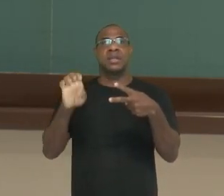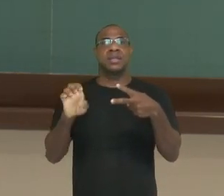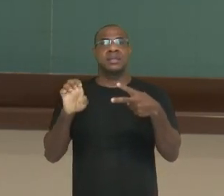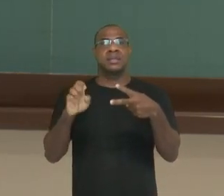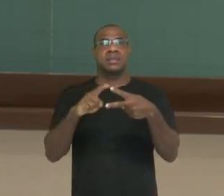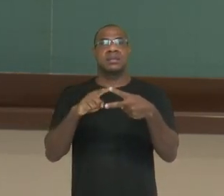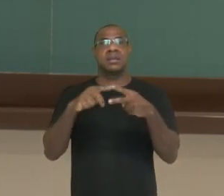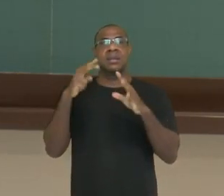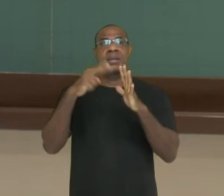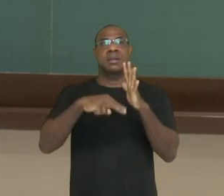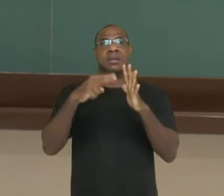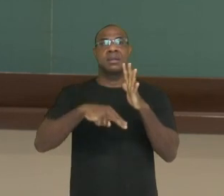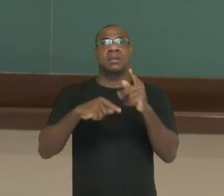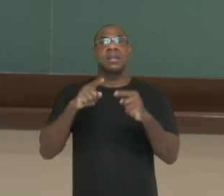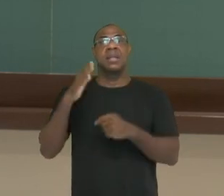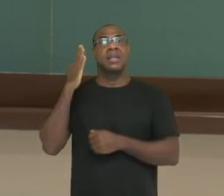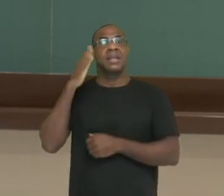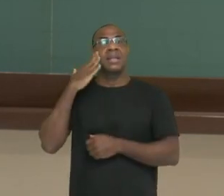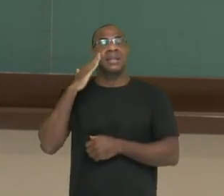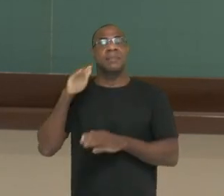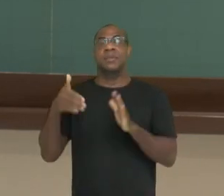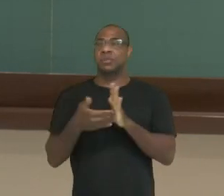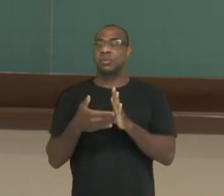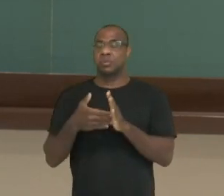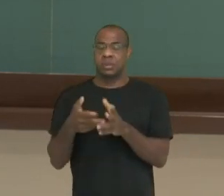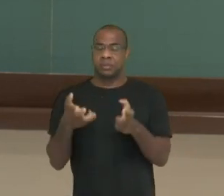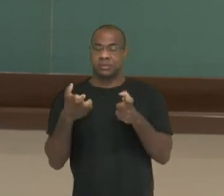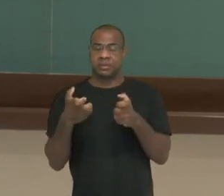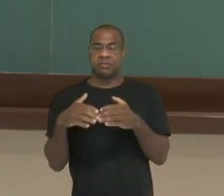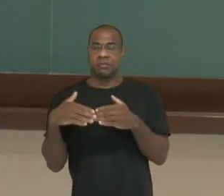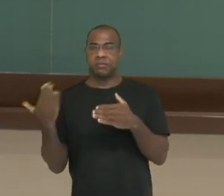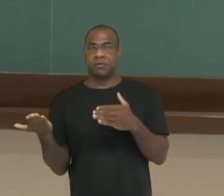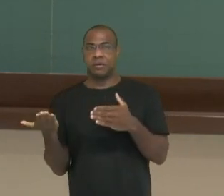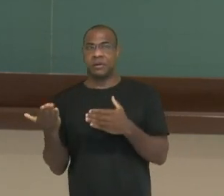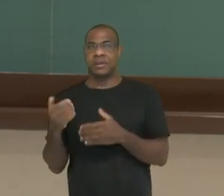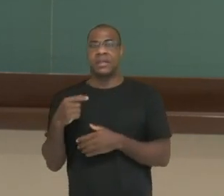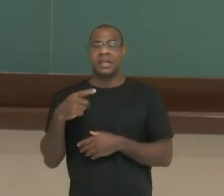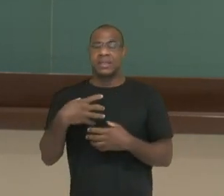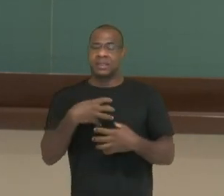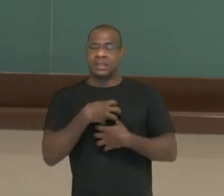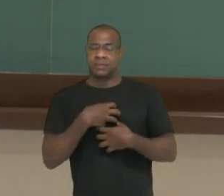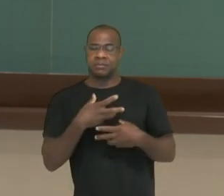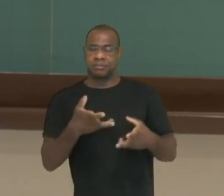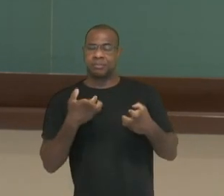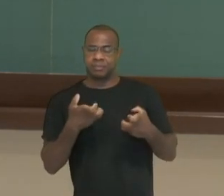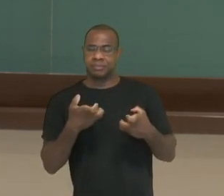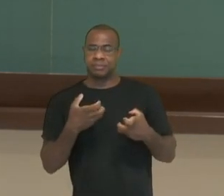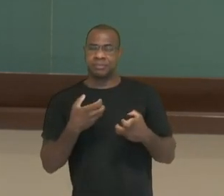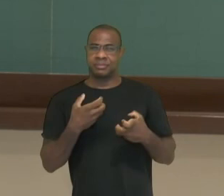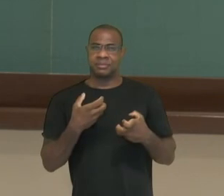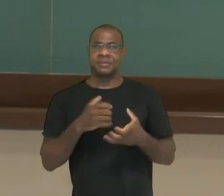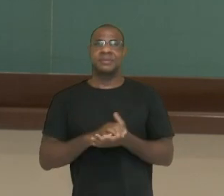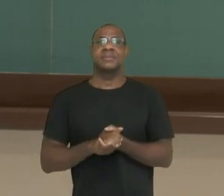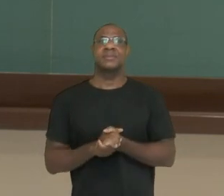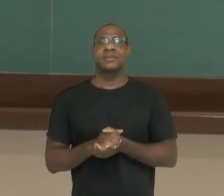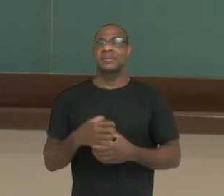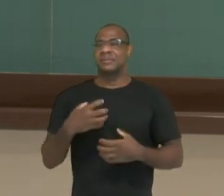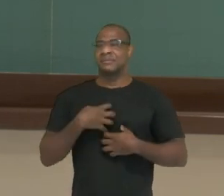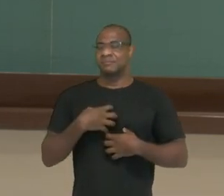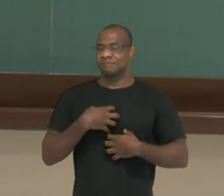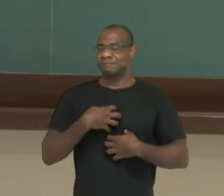estamos analisando. Ele sabe tudo que a personagem pensa, sente, suas emoções, seus